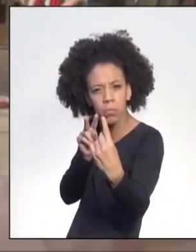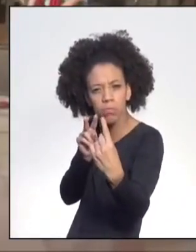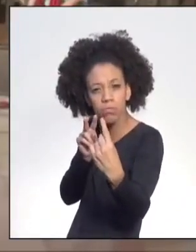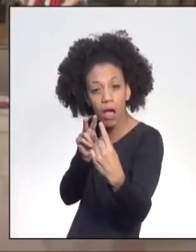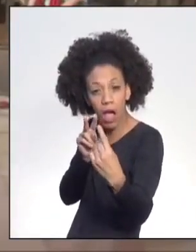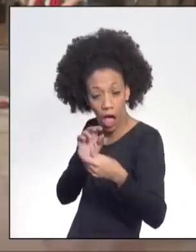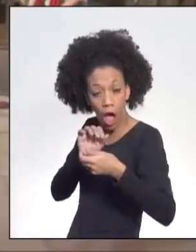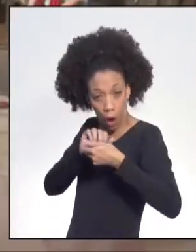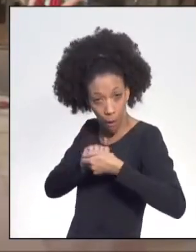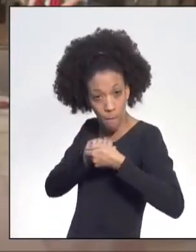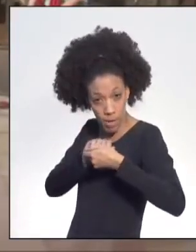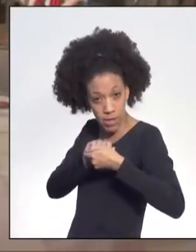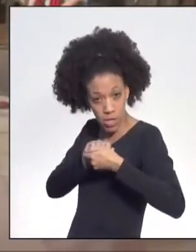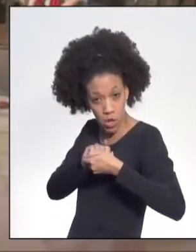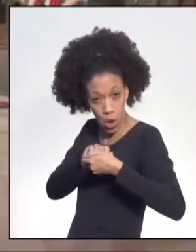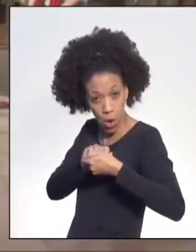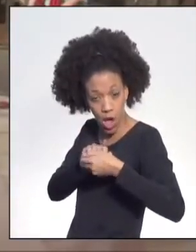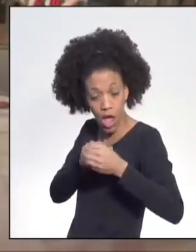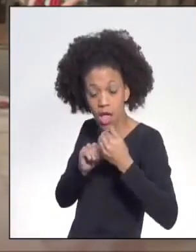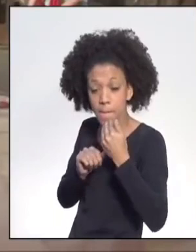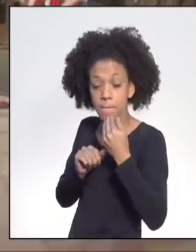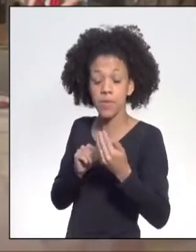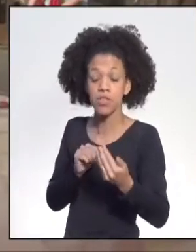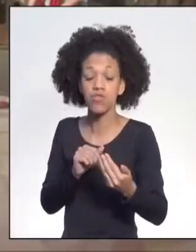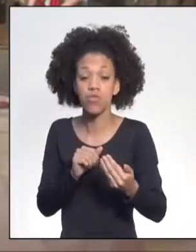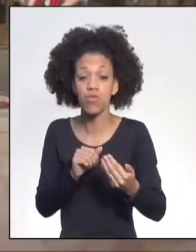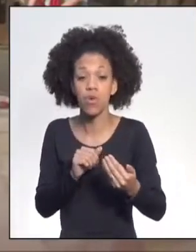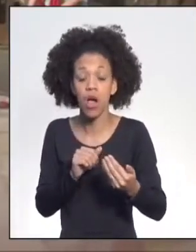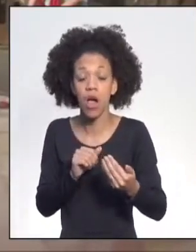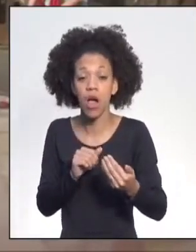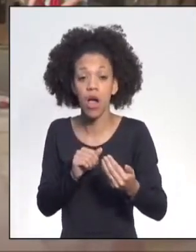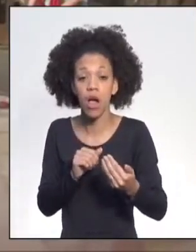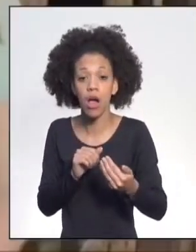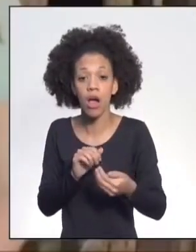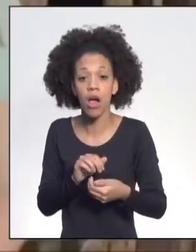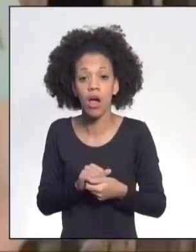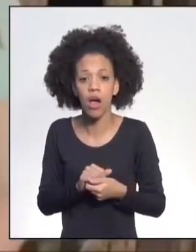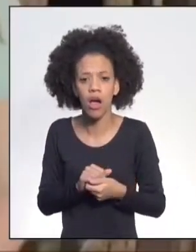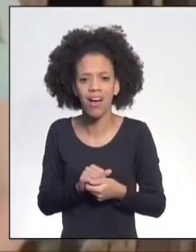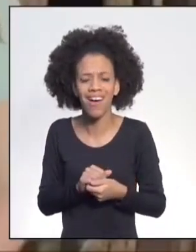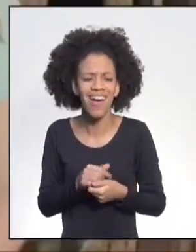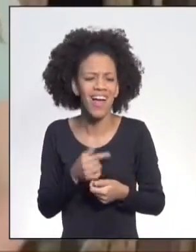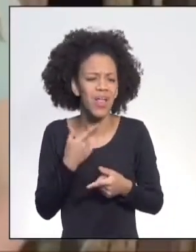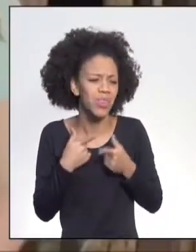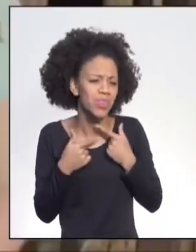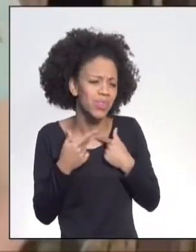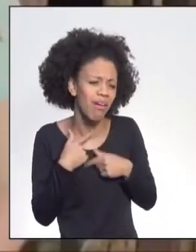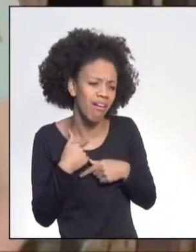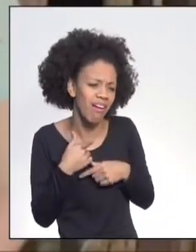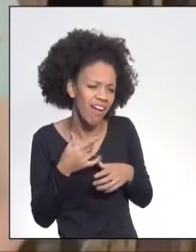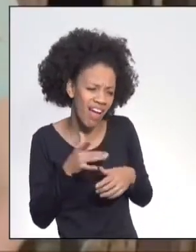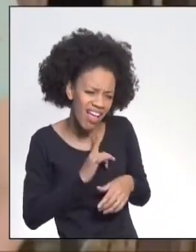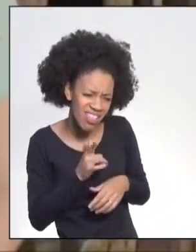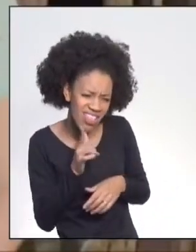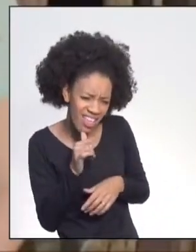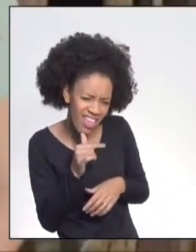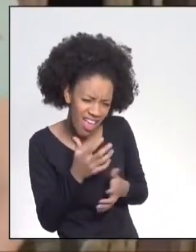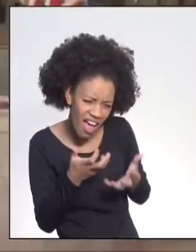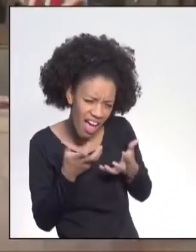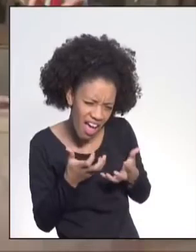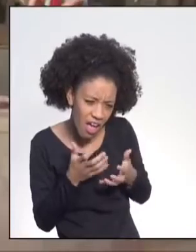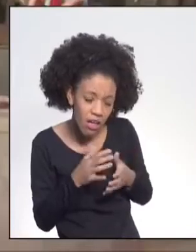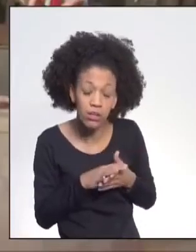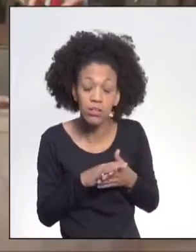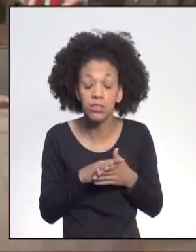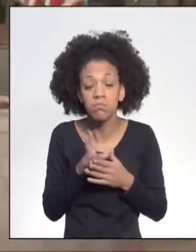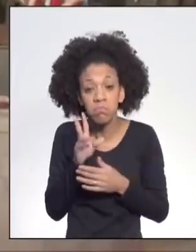o viajante Et il lui demande, e pediu: j'ai soif, est-ce que vous avez de l'eau à me donner à boire? eu tô com sede, será que você tem um pouco de água para me dar? Et le